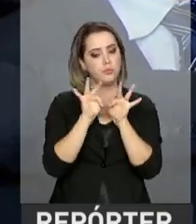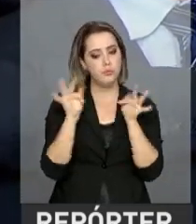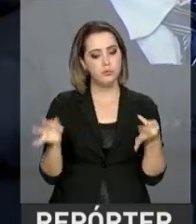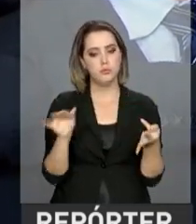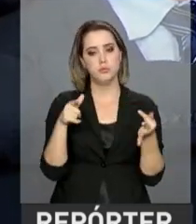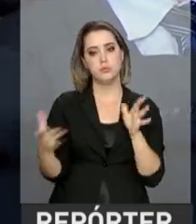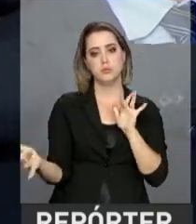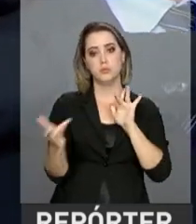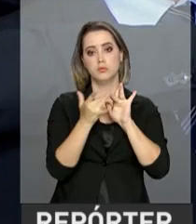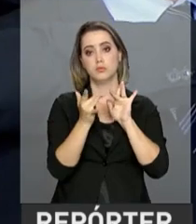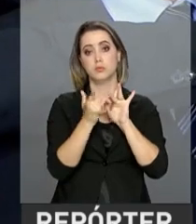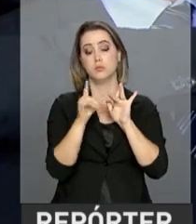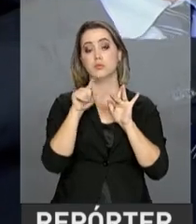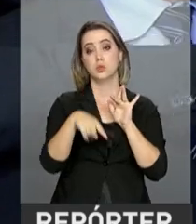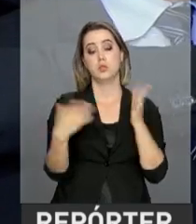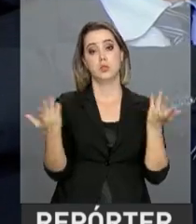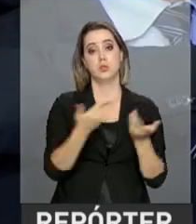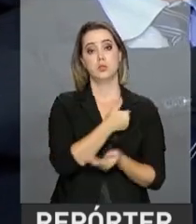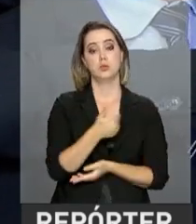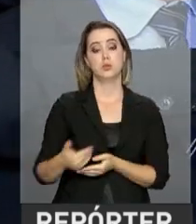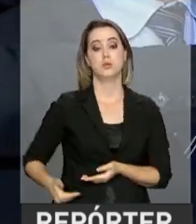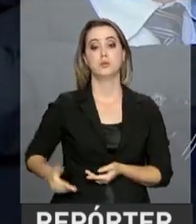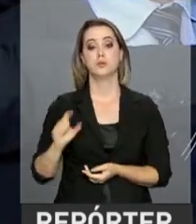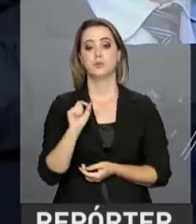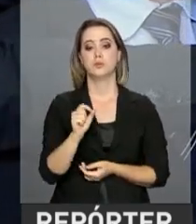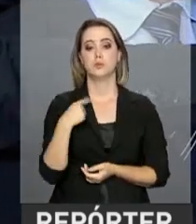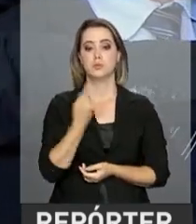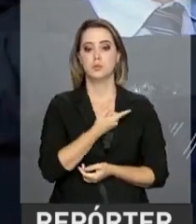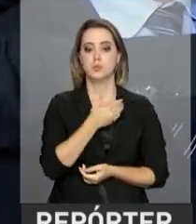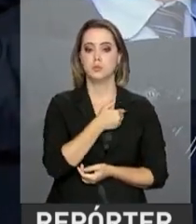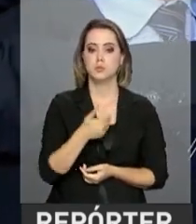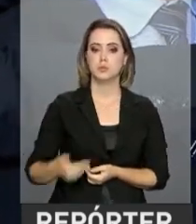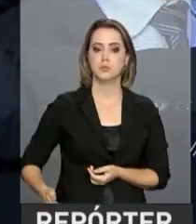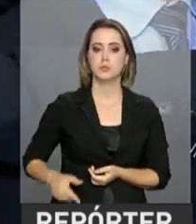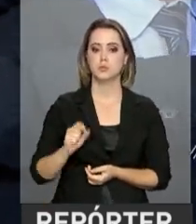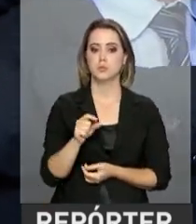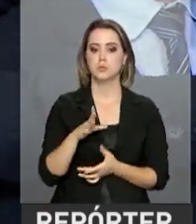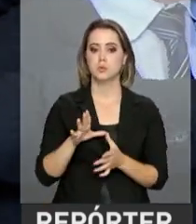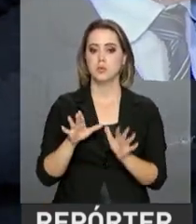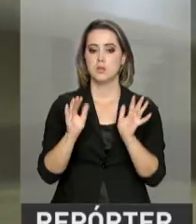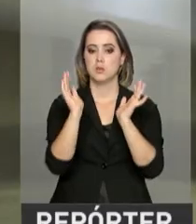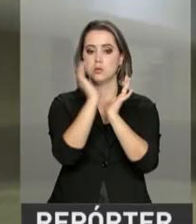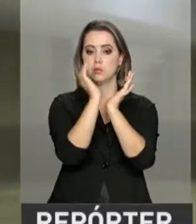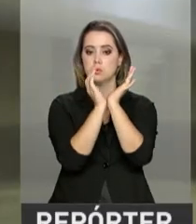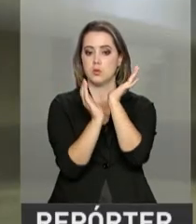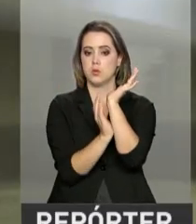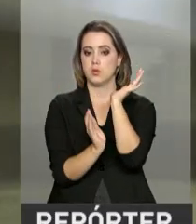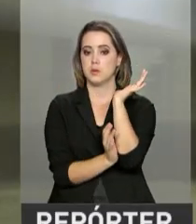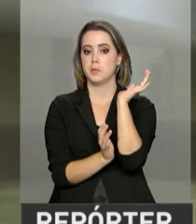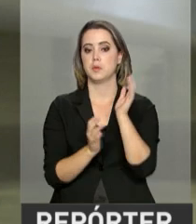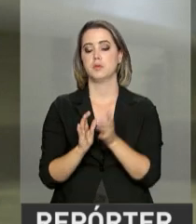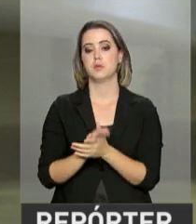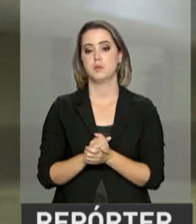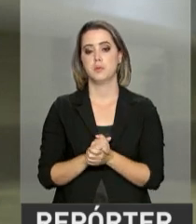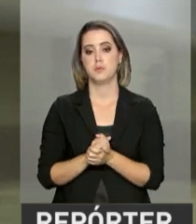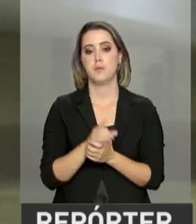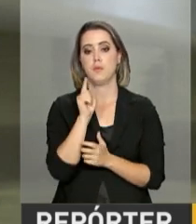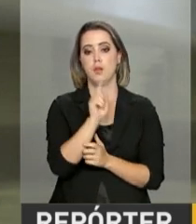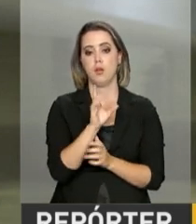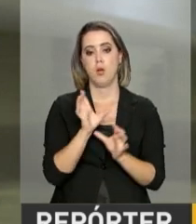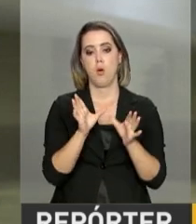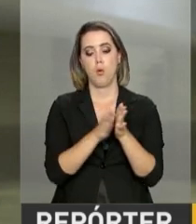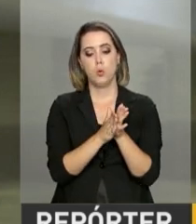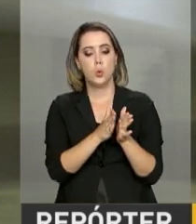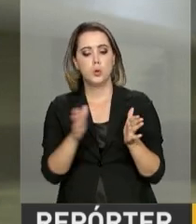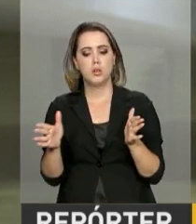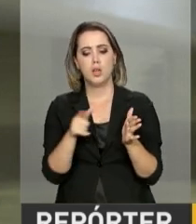vinculado a essa determinação do atual governo, do nosso governo, de desburocratizar. O prazo de concessão para uma emissora de